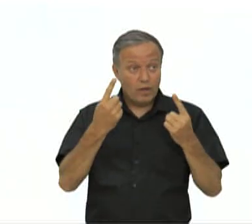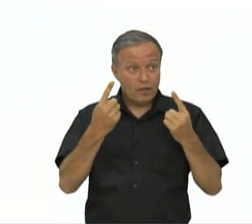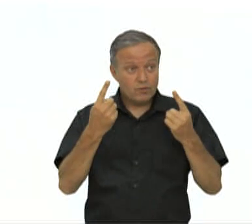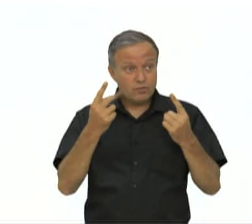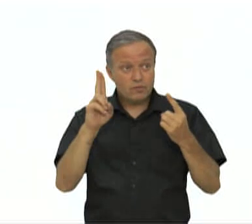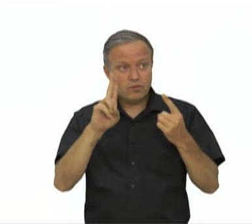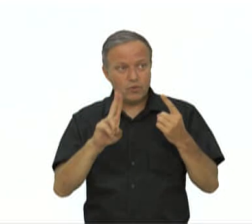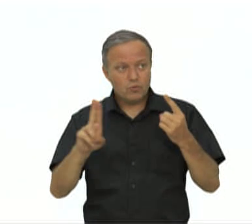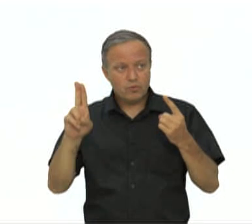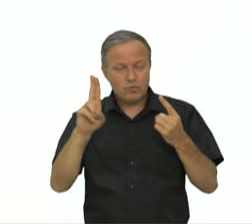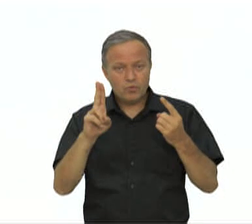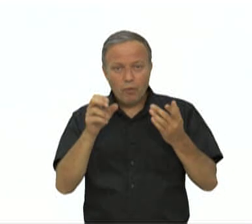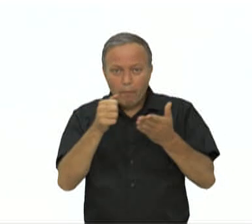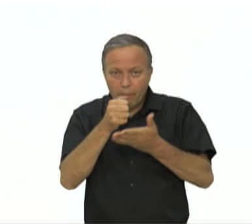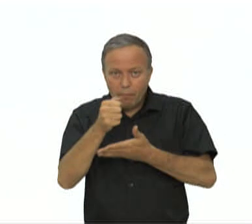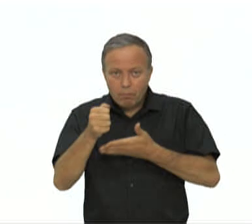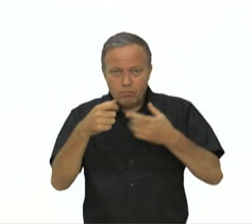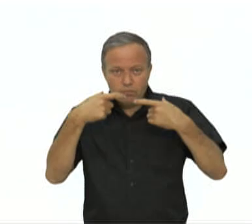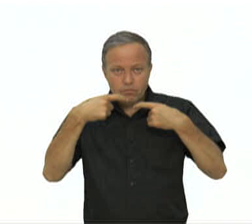pouquinho a gente volta.